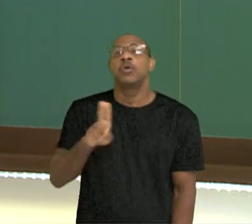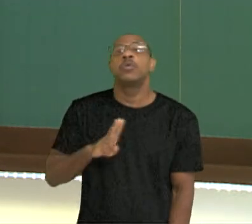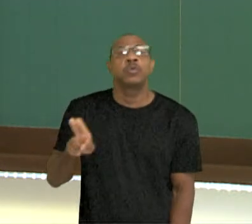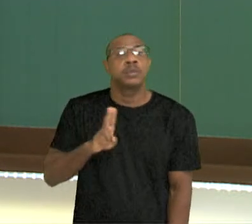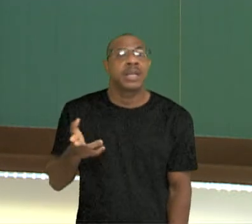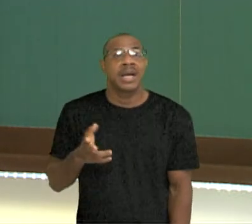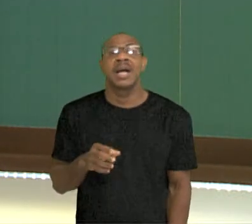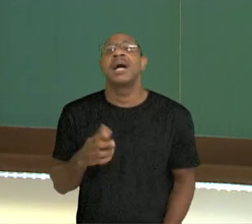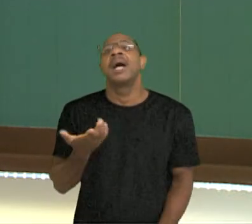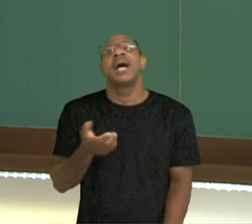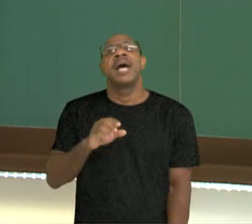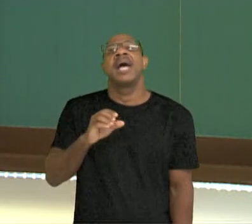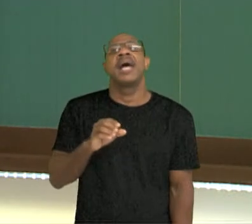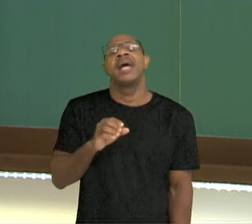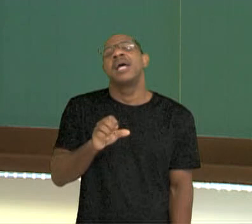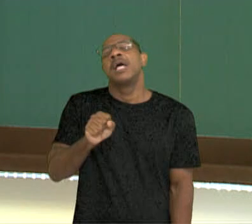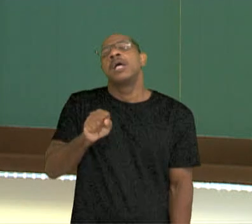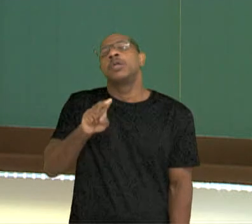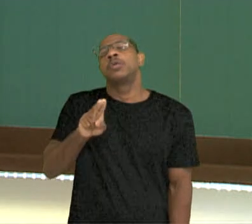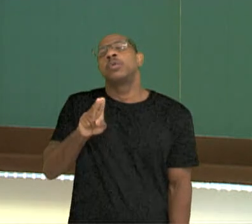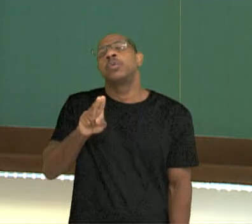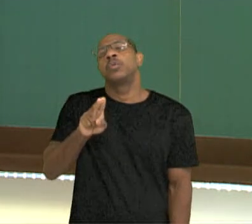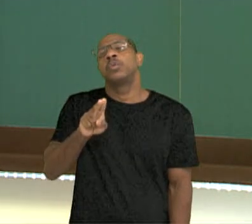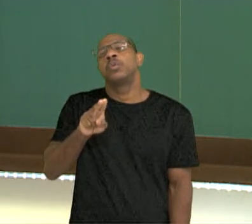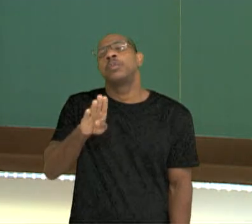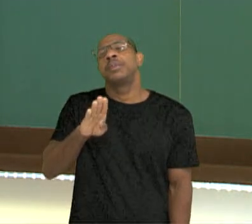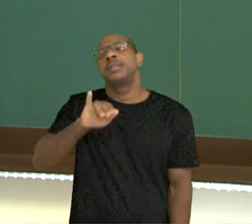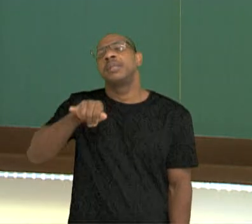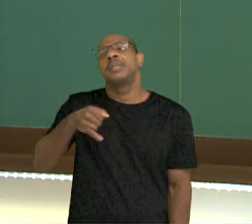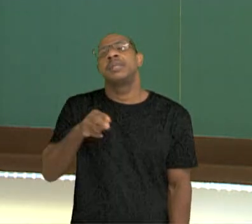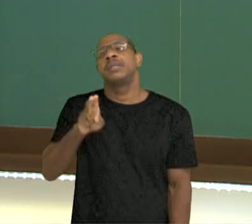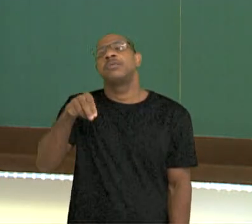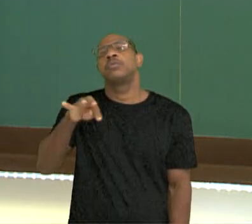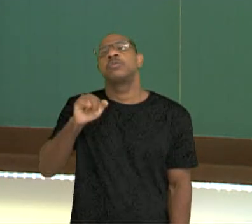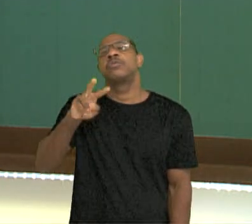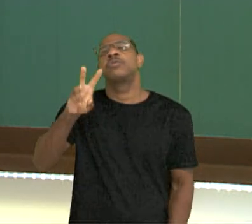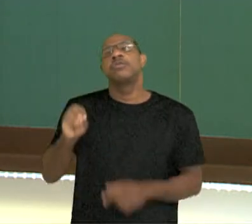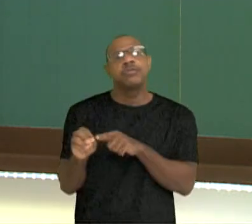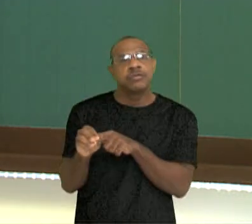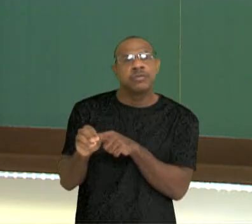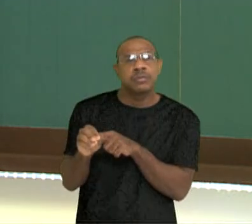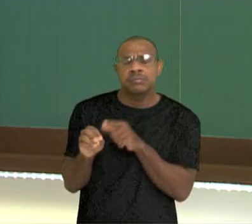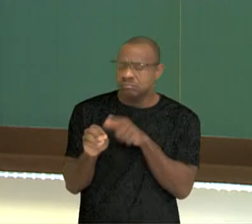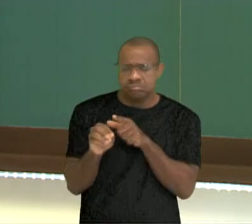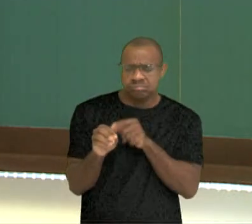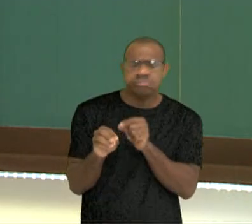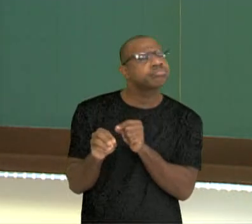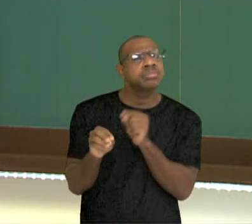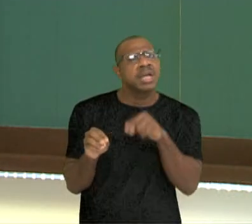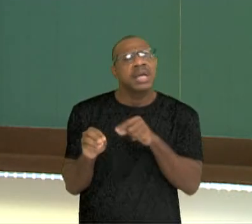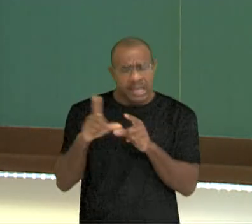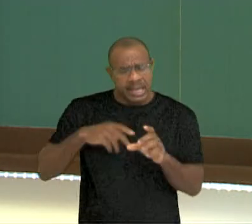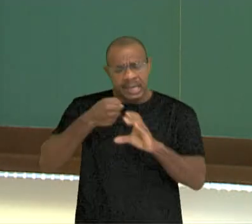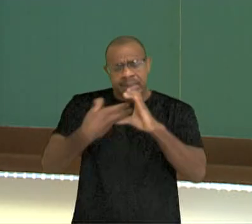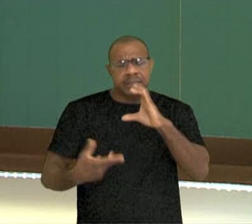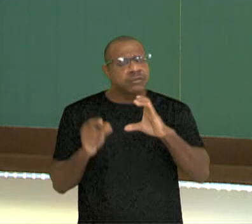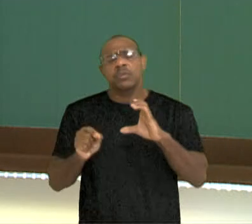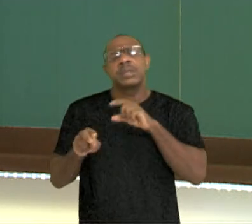modo subjuntivo, ai, prof, não gosta de subjuntivo? Não. O subjuntivo tem como